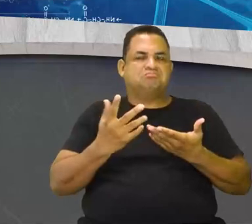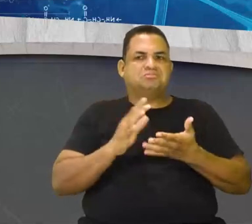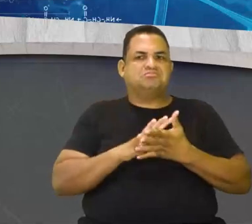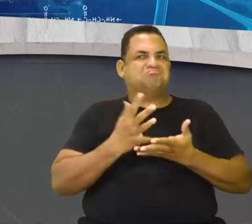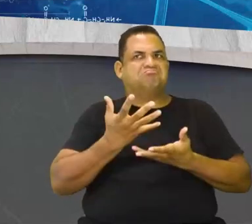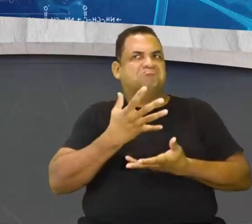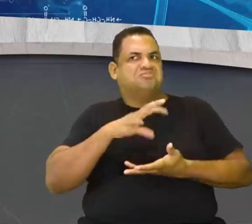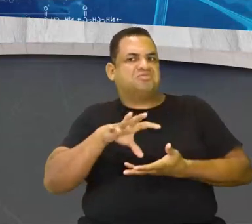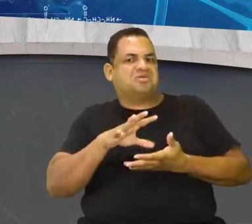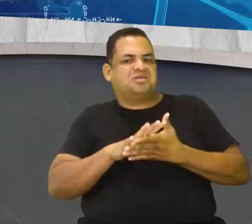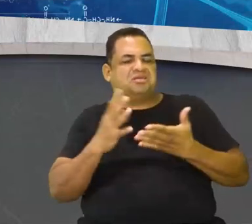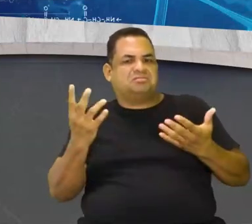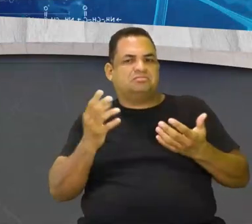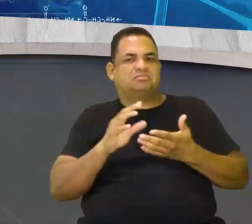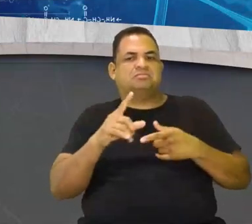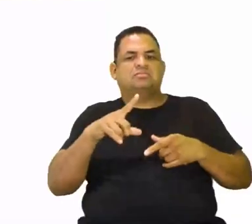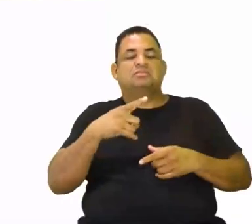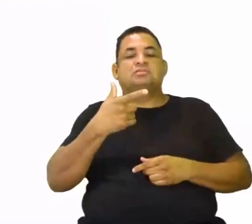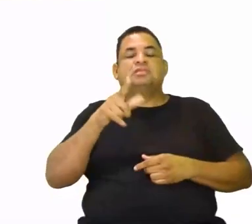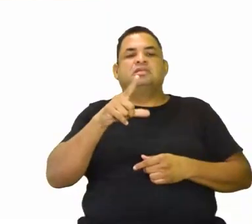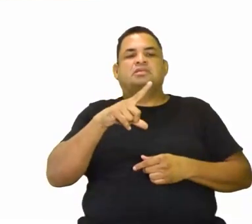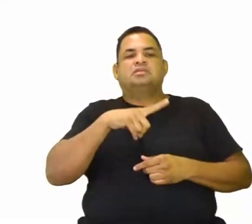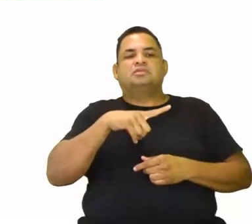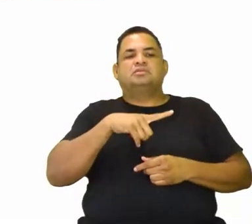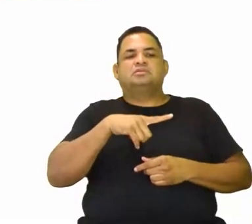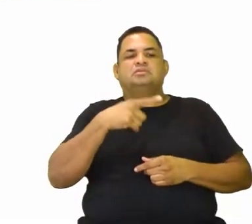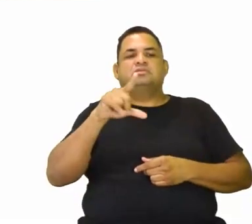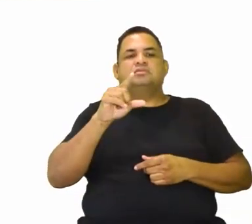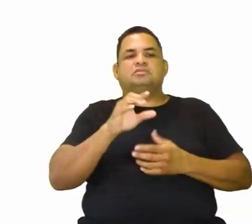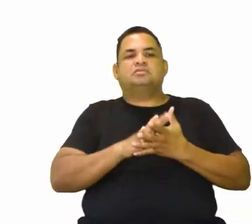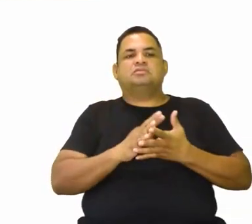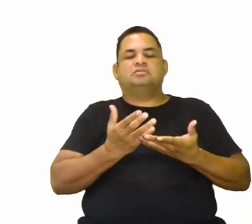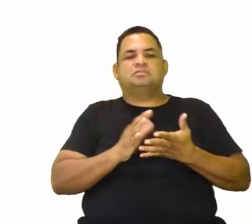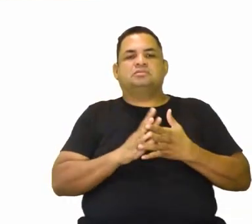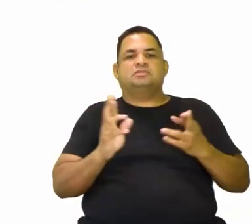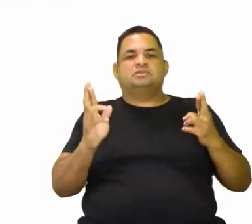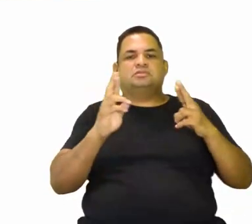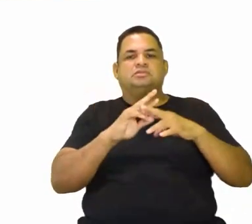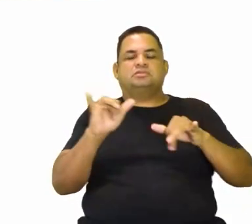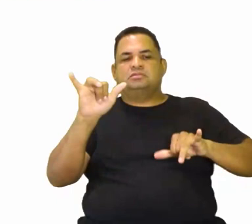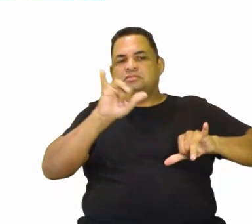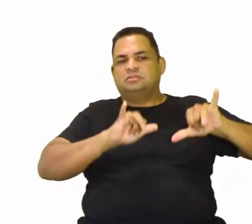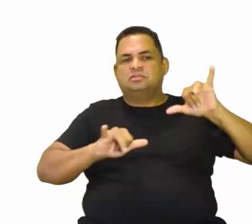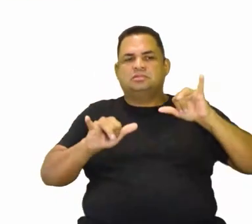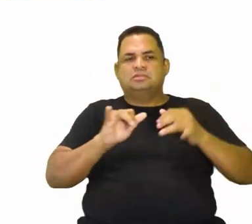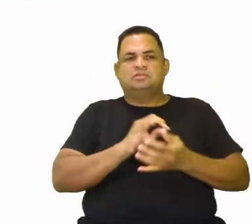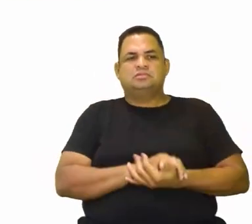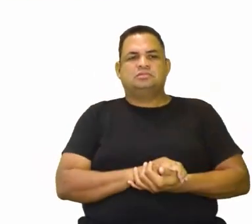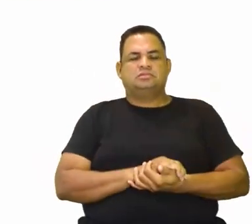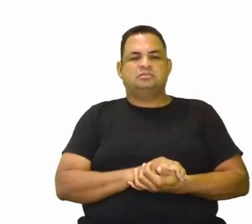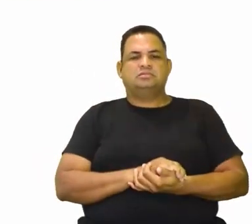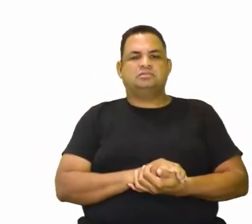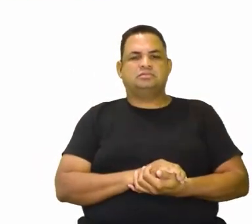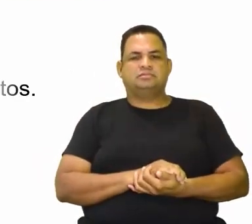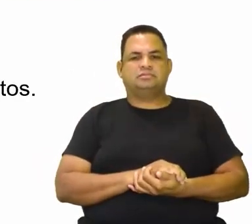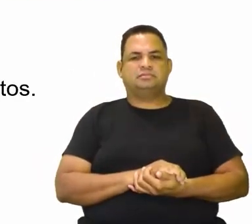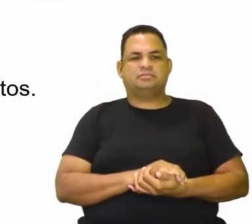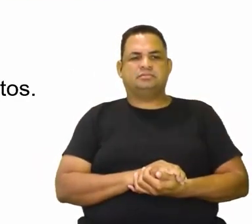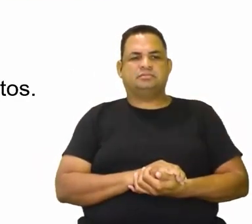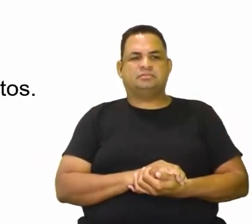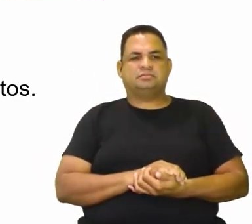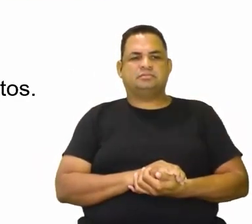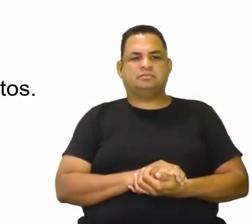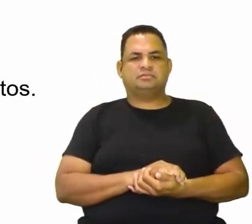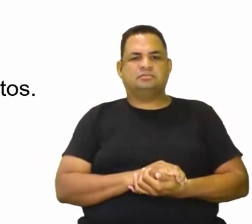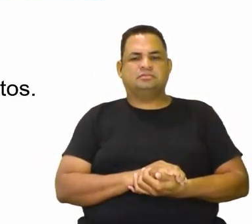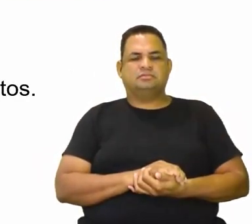continuar que tem mais evidências de reações químicas pra gente conhecer. Outra evidência muito interessante, olha